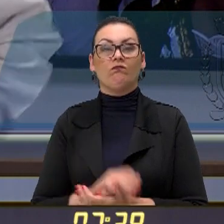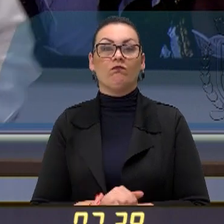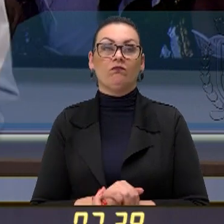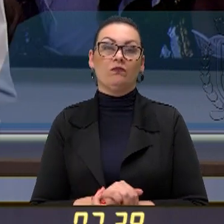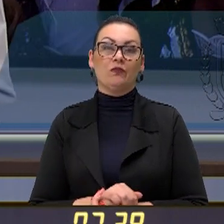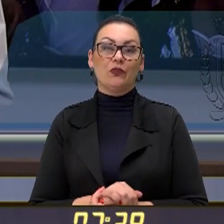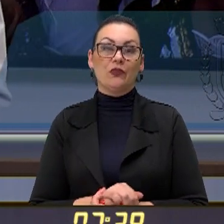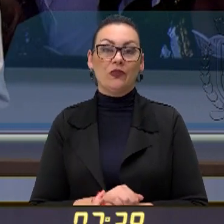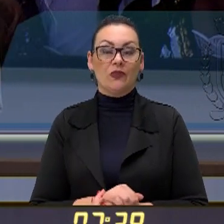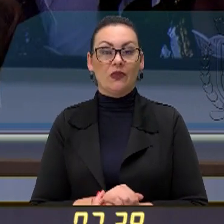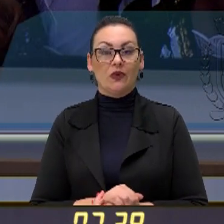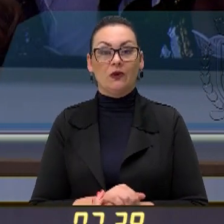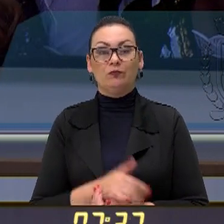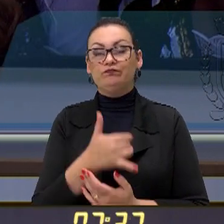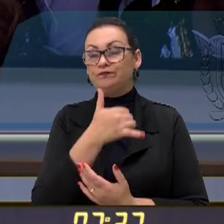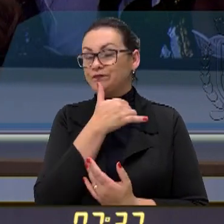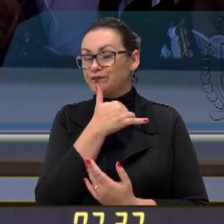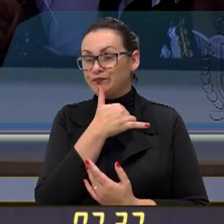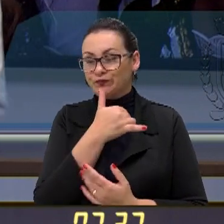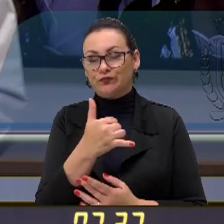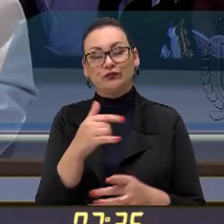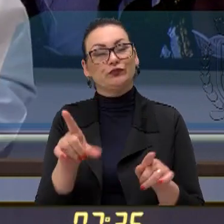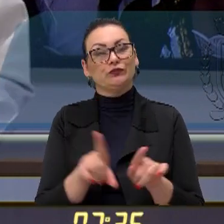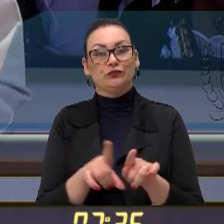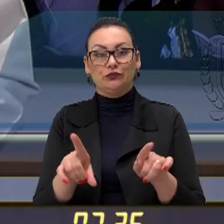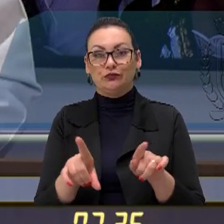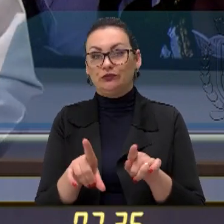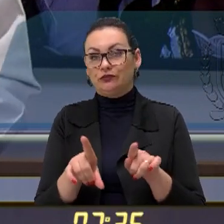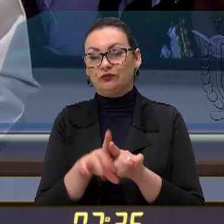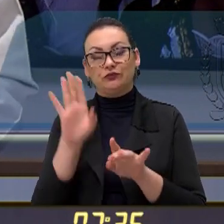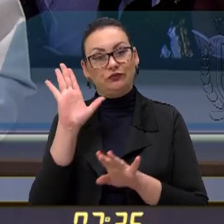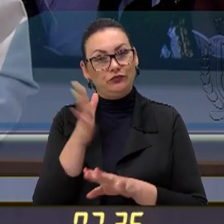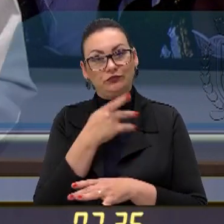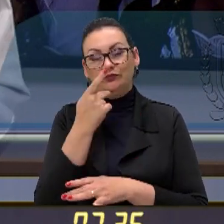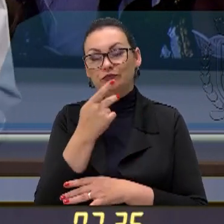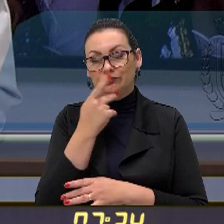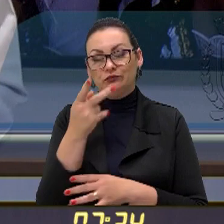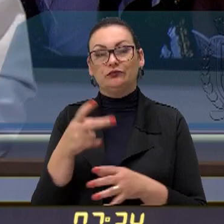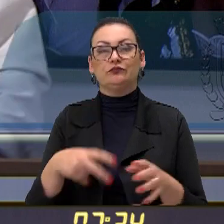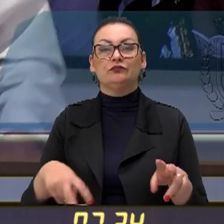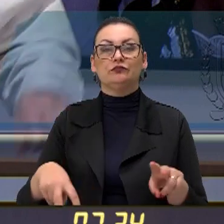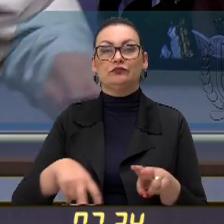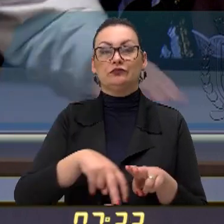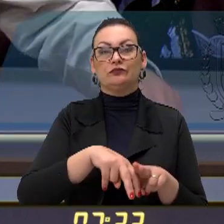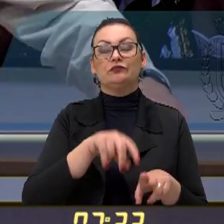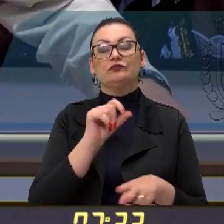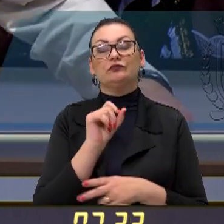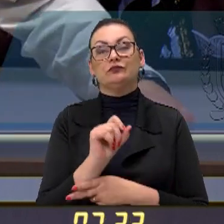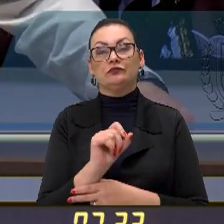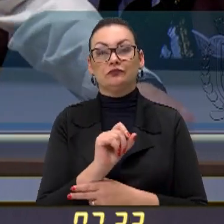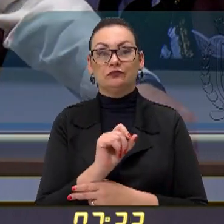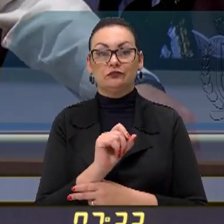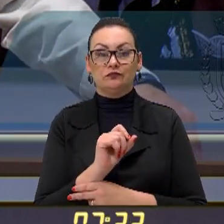E lamentar também, como já foi falado dessa tribuna,